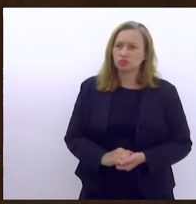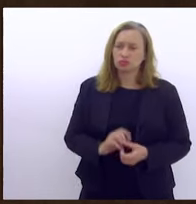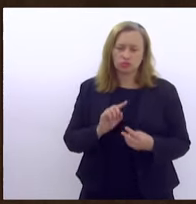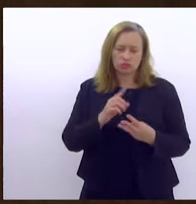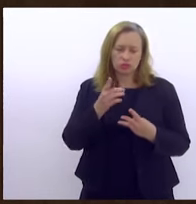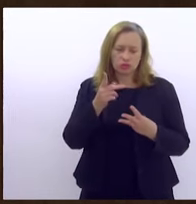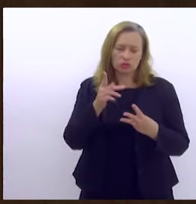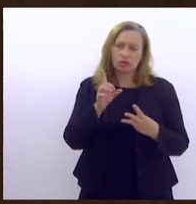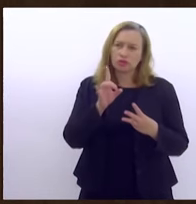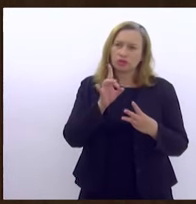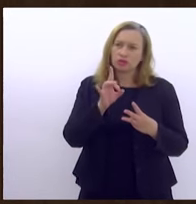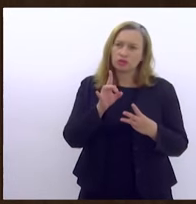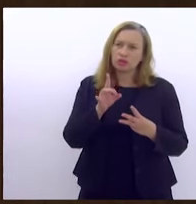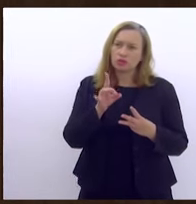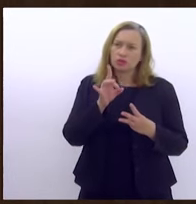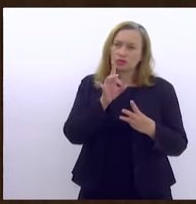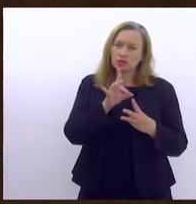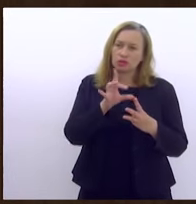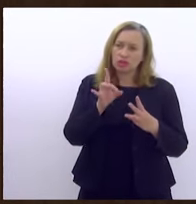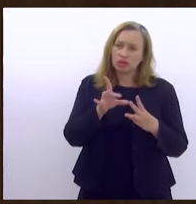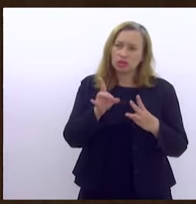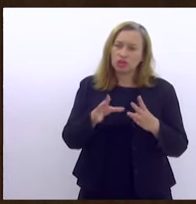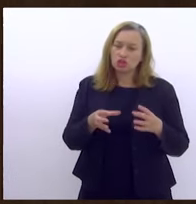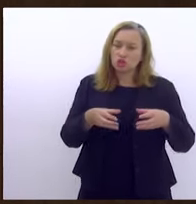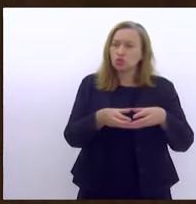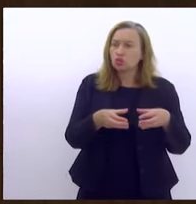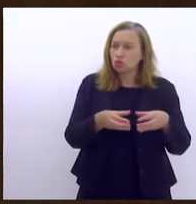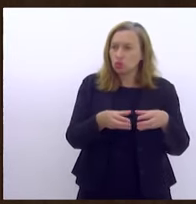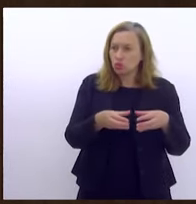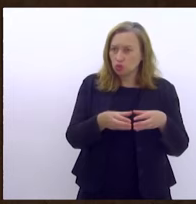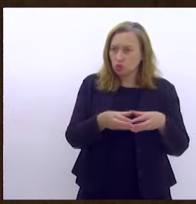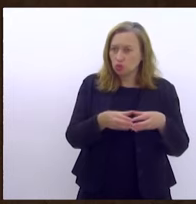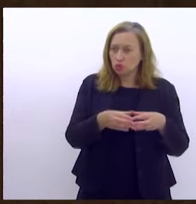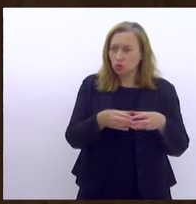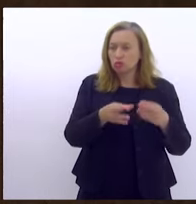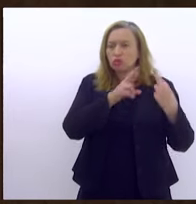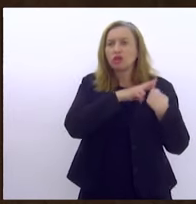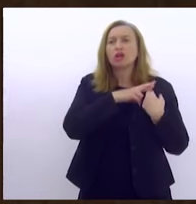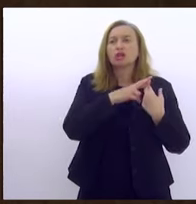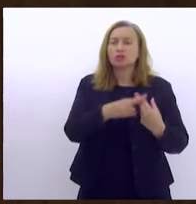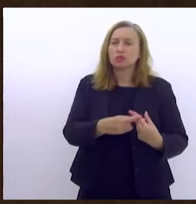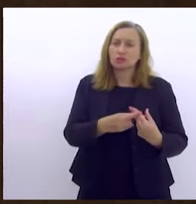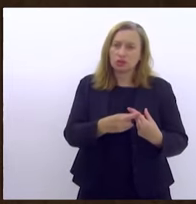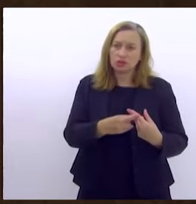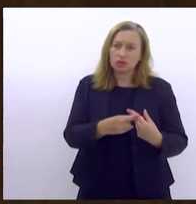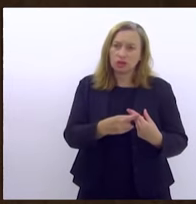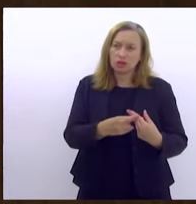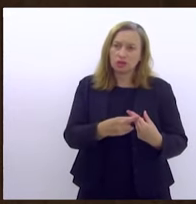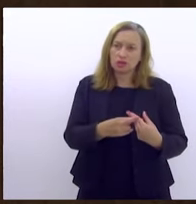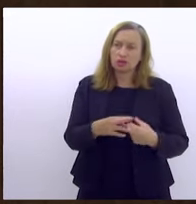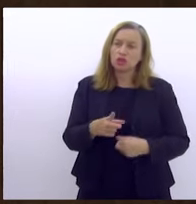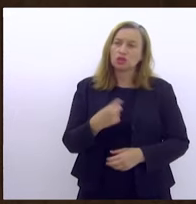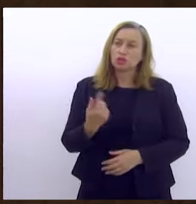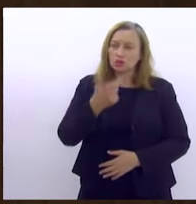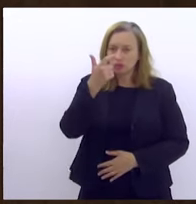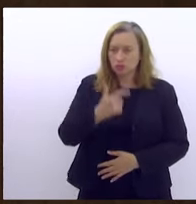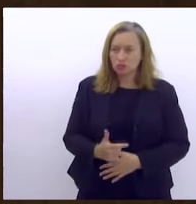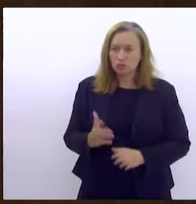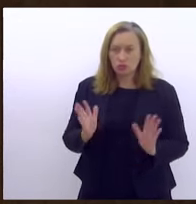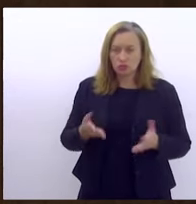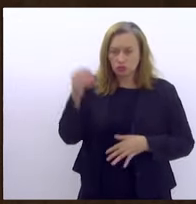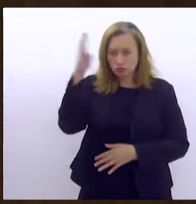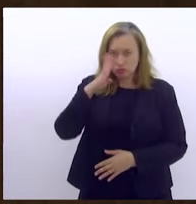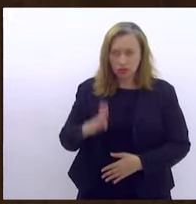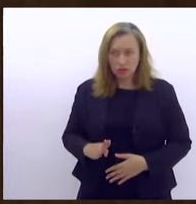três nações que foram responsáveis pelo que nós somos hoje de